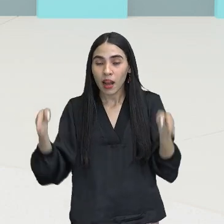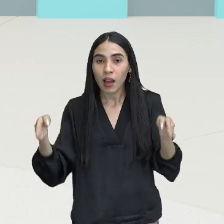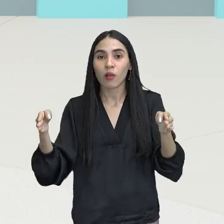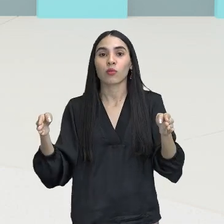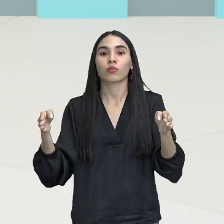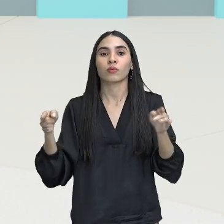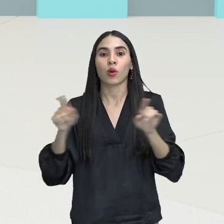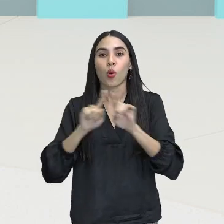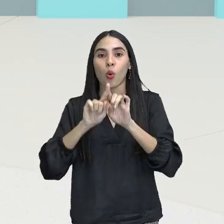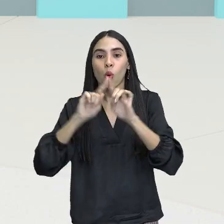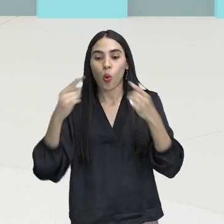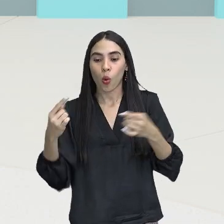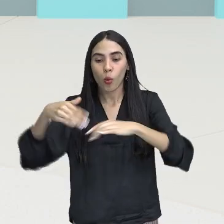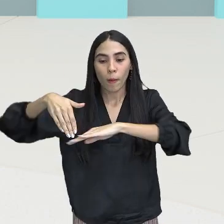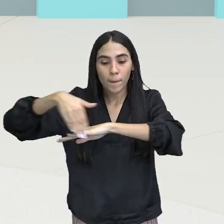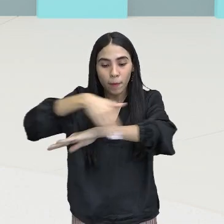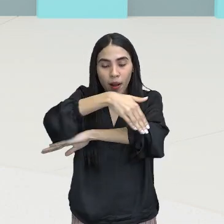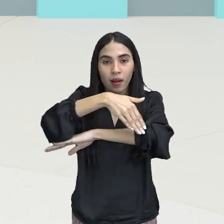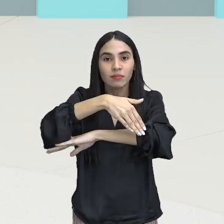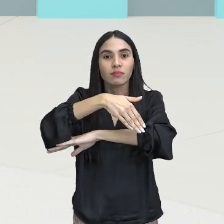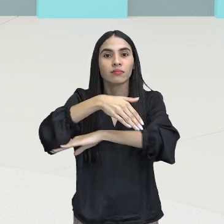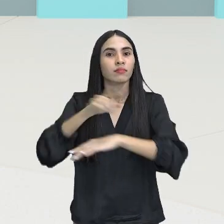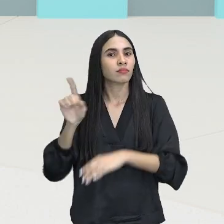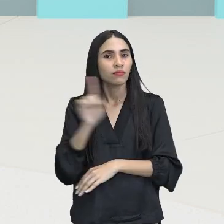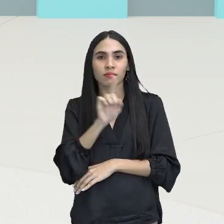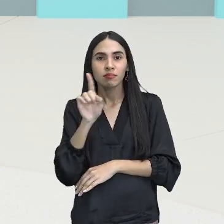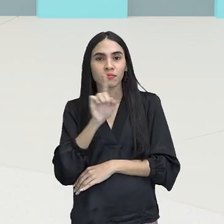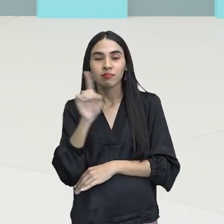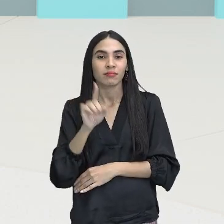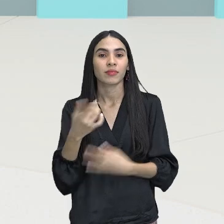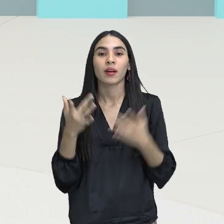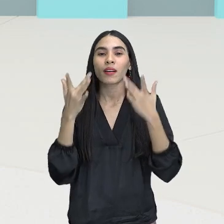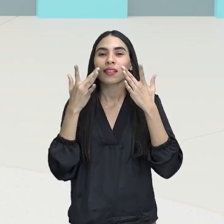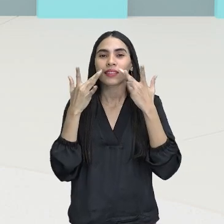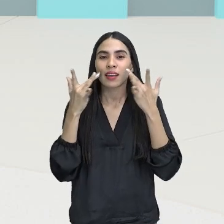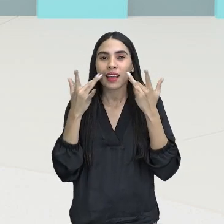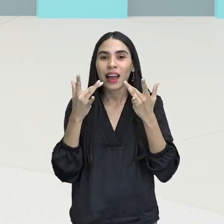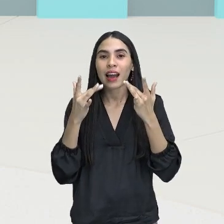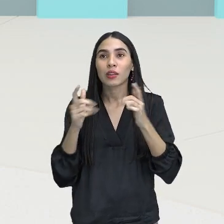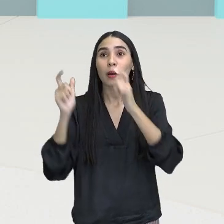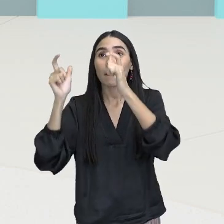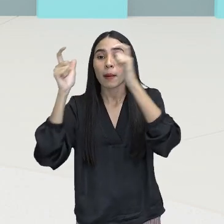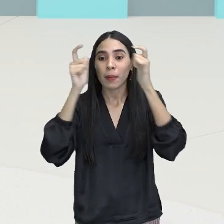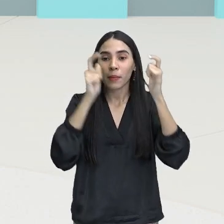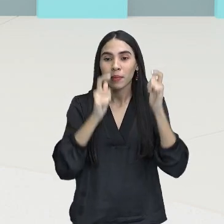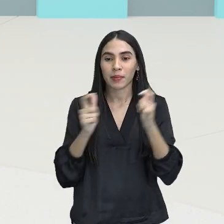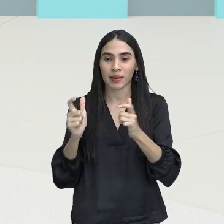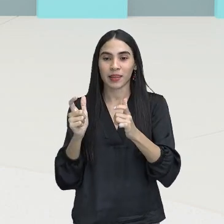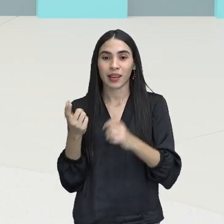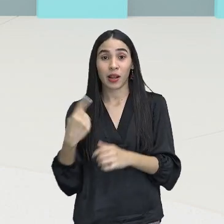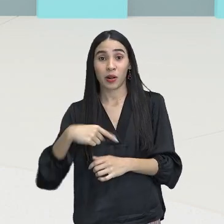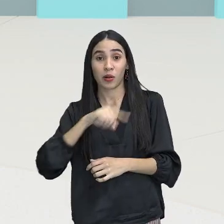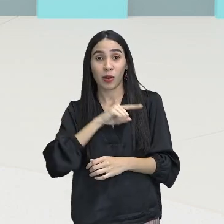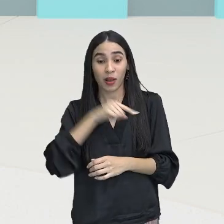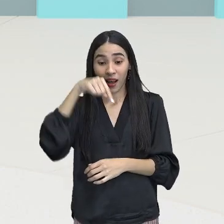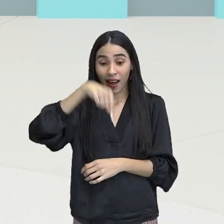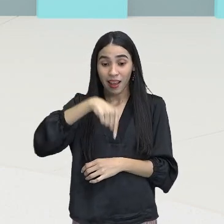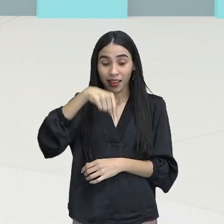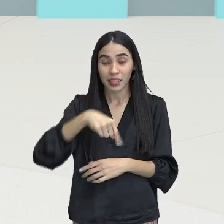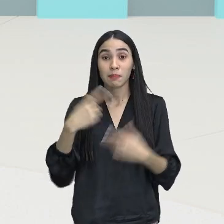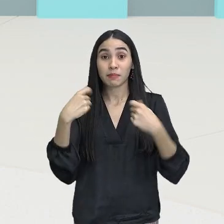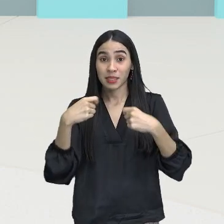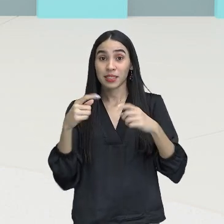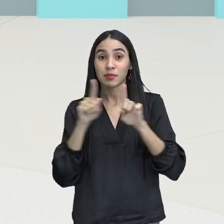no chão, na rua. Não, o teatro está em todo lugar. Nós estamos aqui,